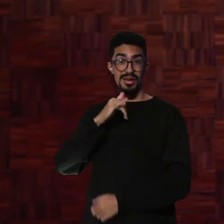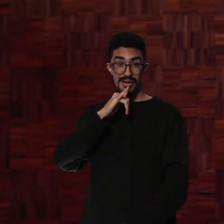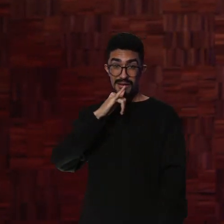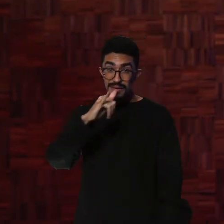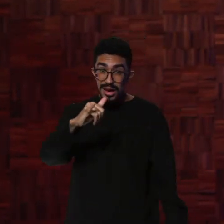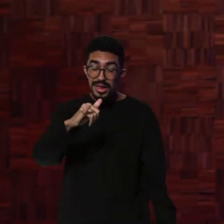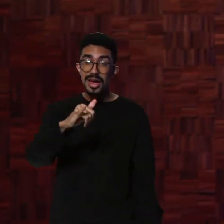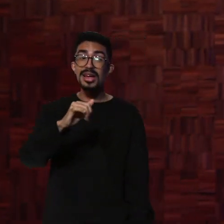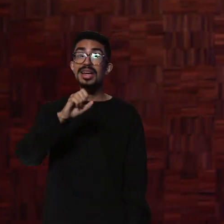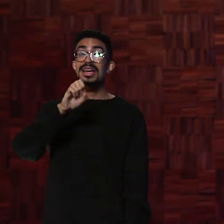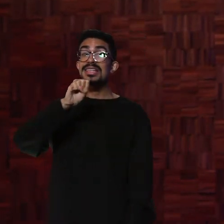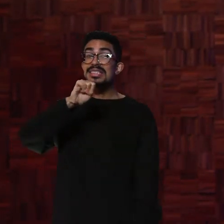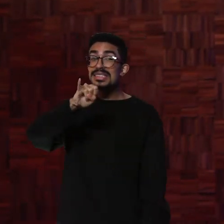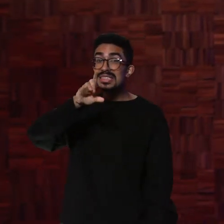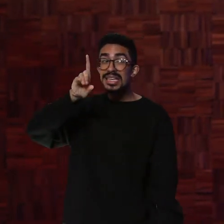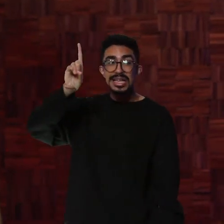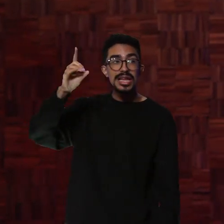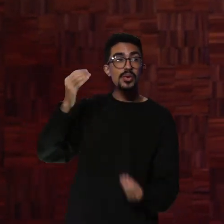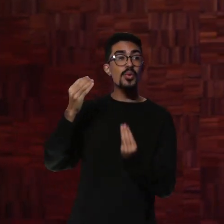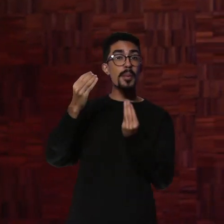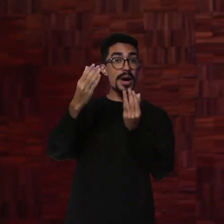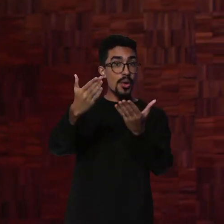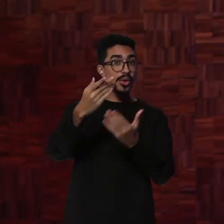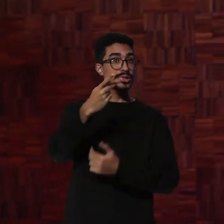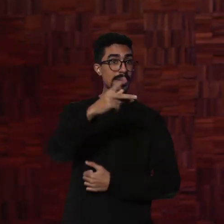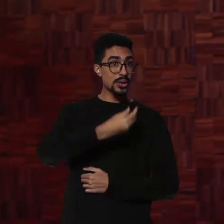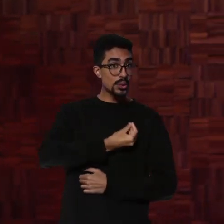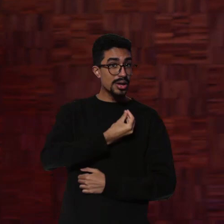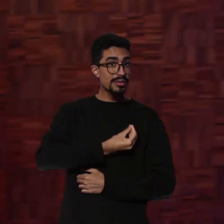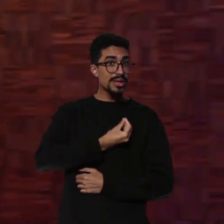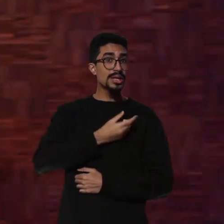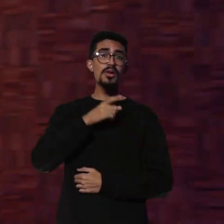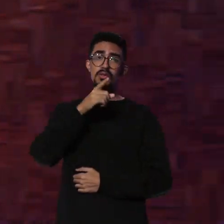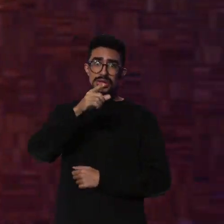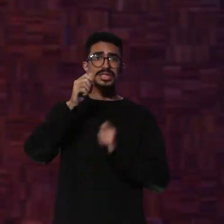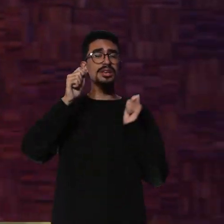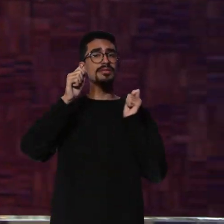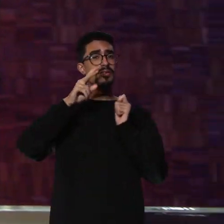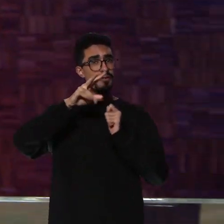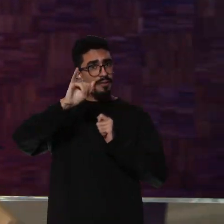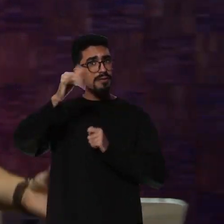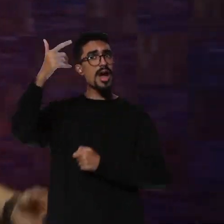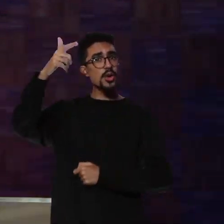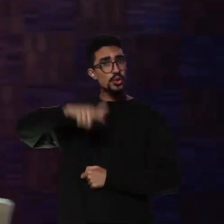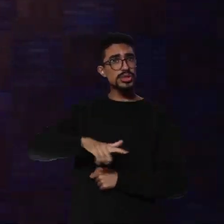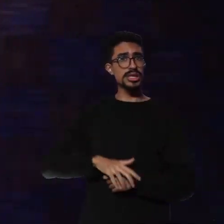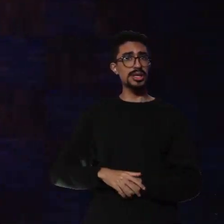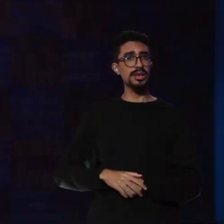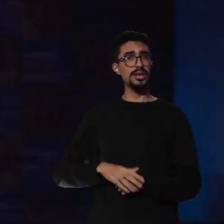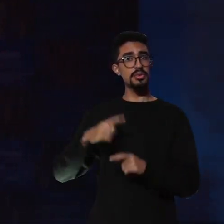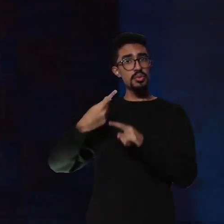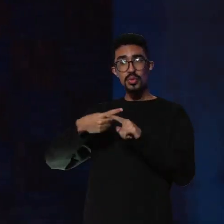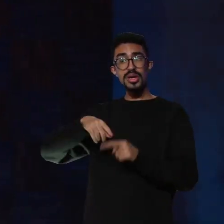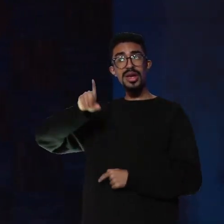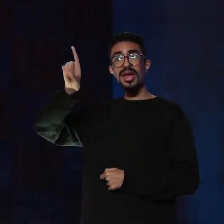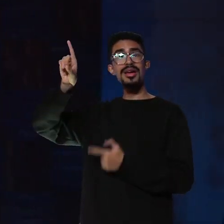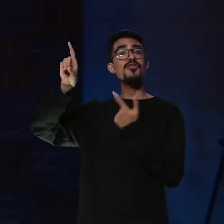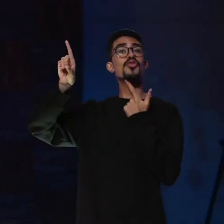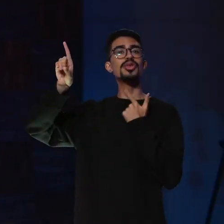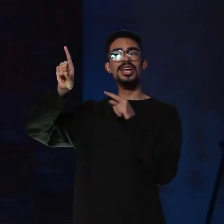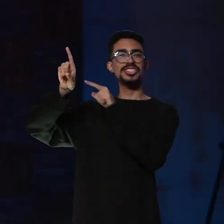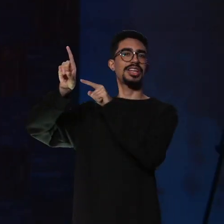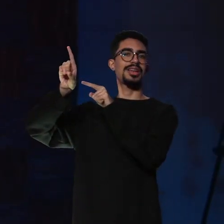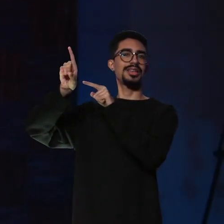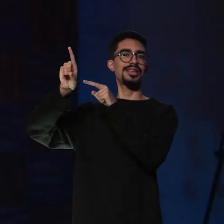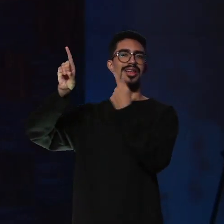teu está guardado em nome de Jesus. A única pessoa que pode estragar aquilo que é teu, ou pode atrasar